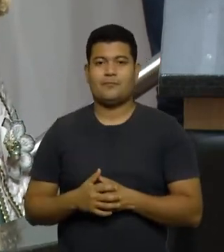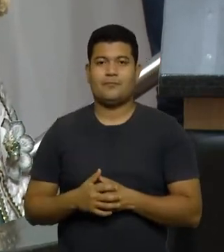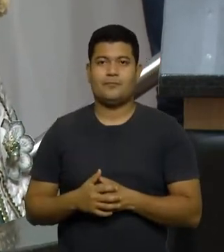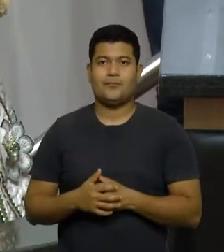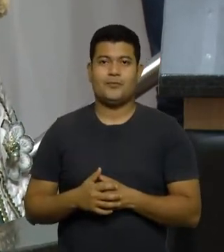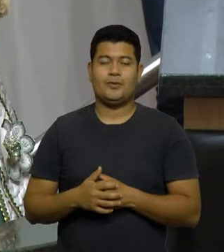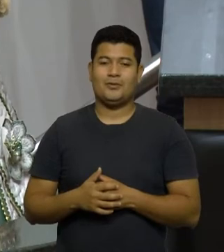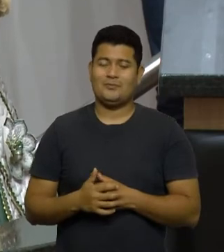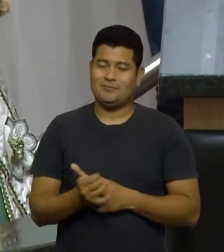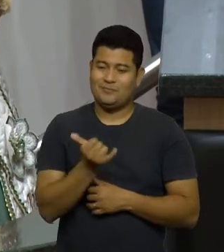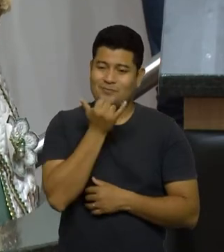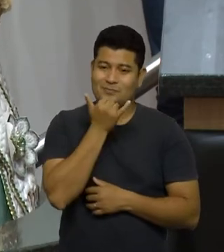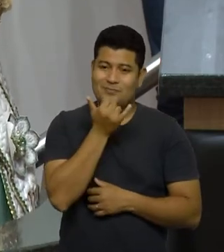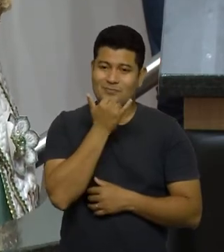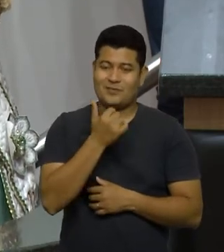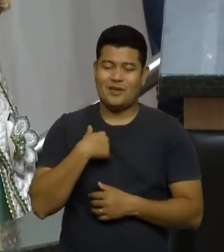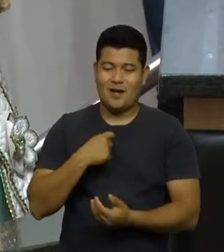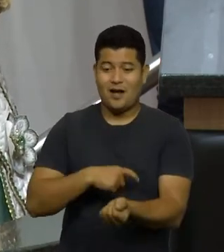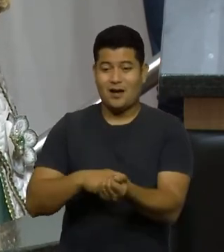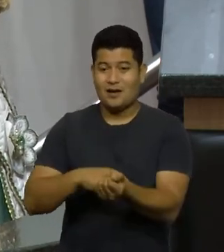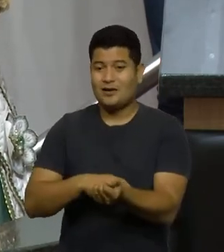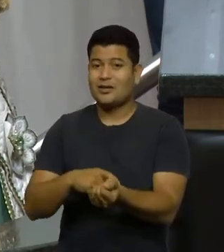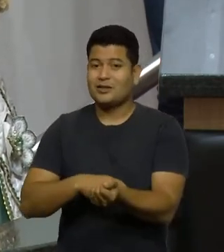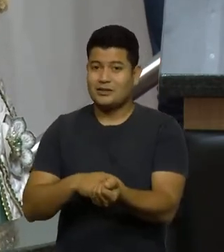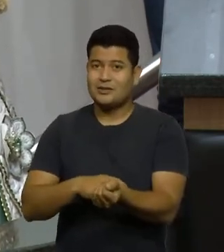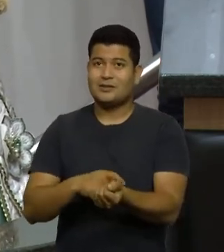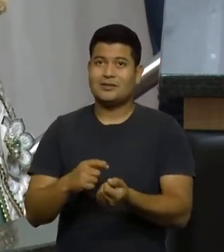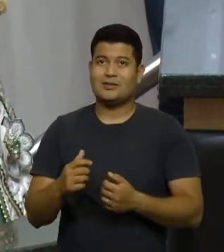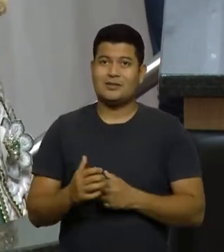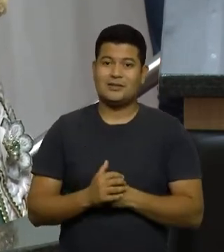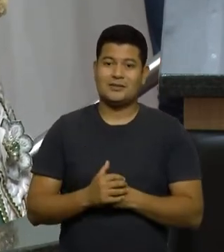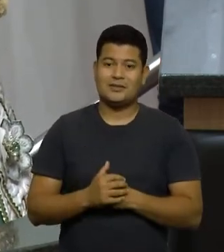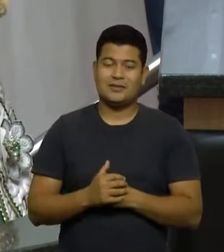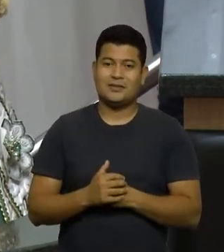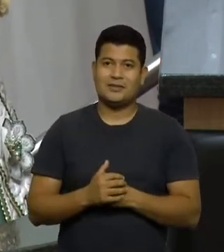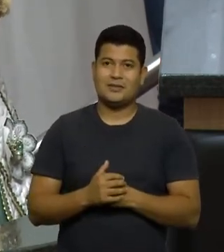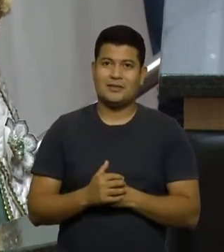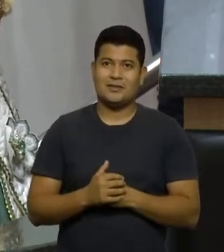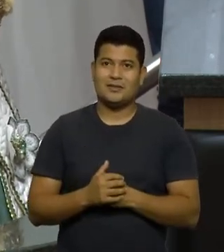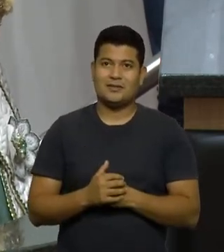Peço desculpa e tenho